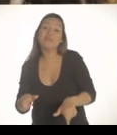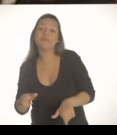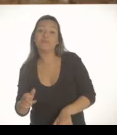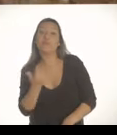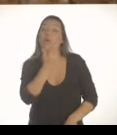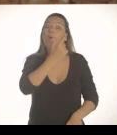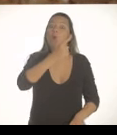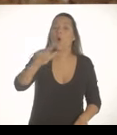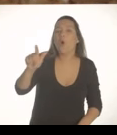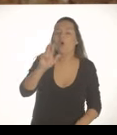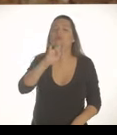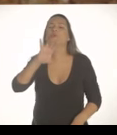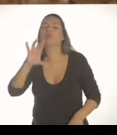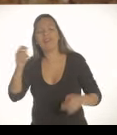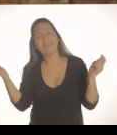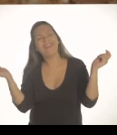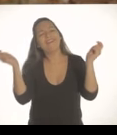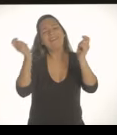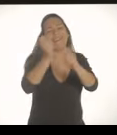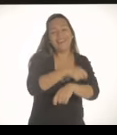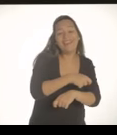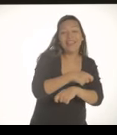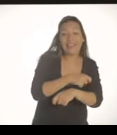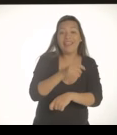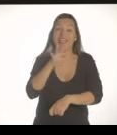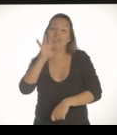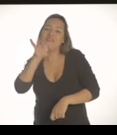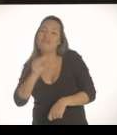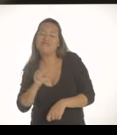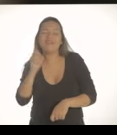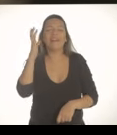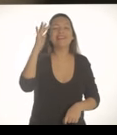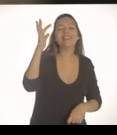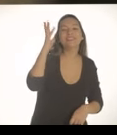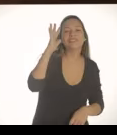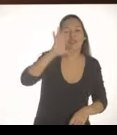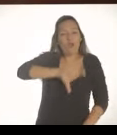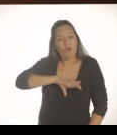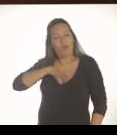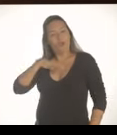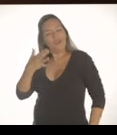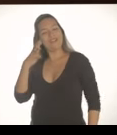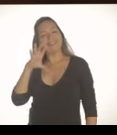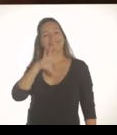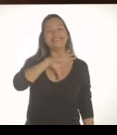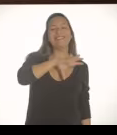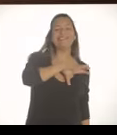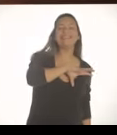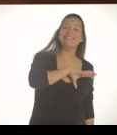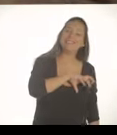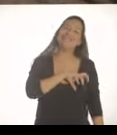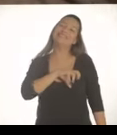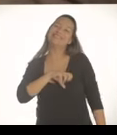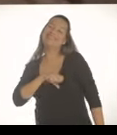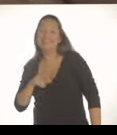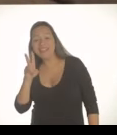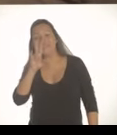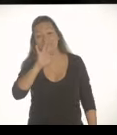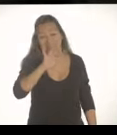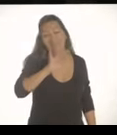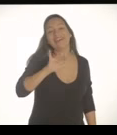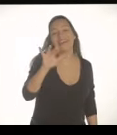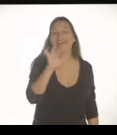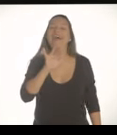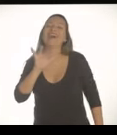do trabalhador. Outra cidade é possível, com fé e esperança, com raça